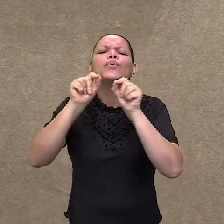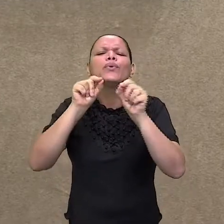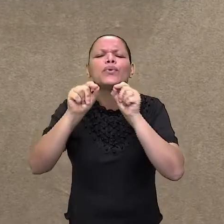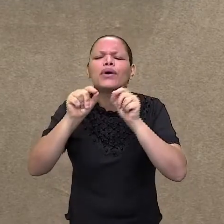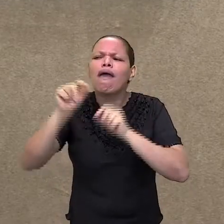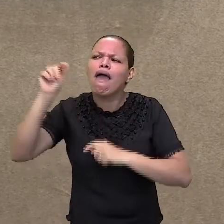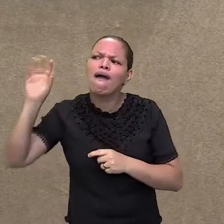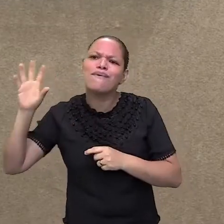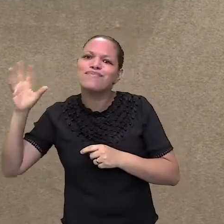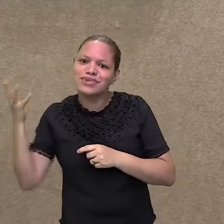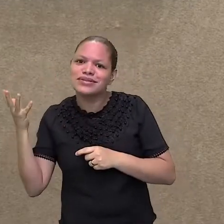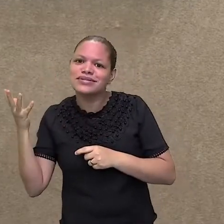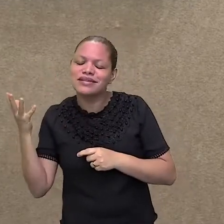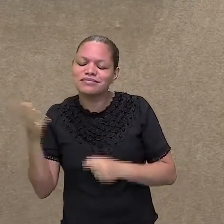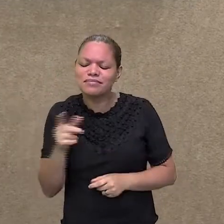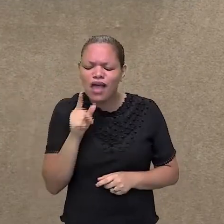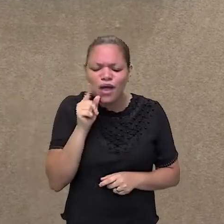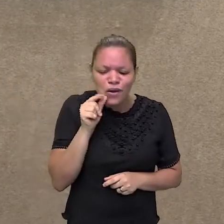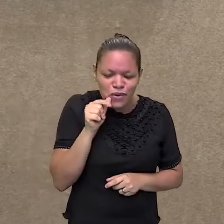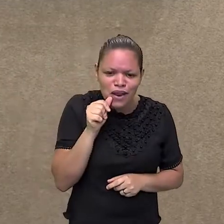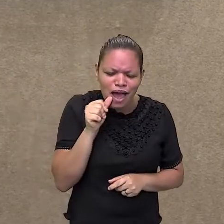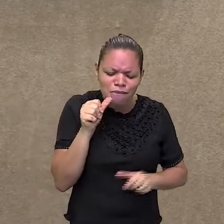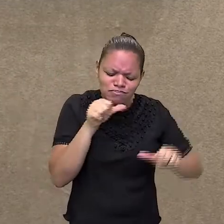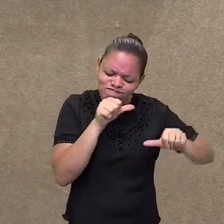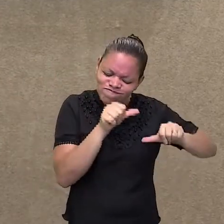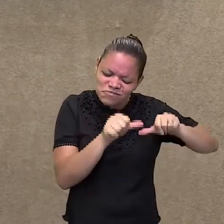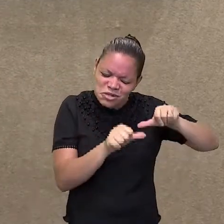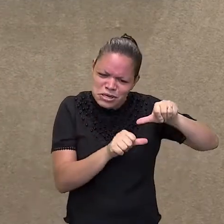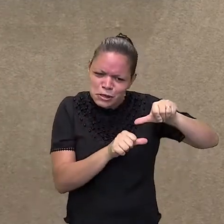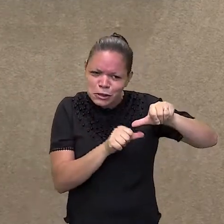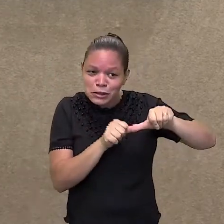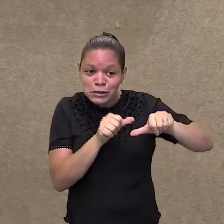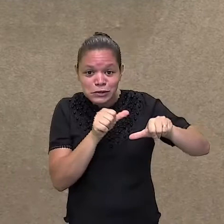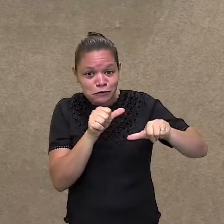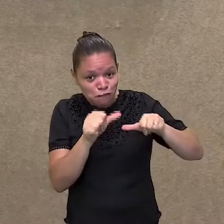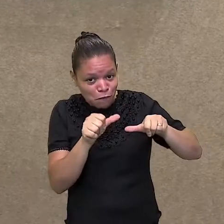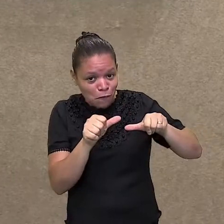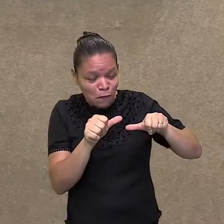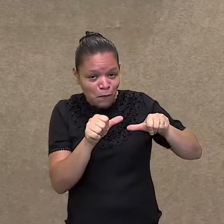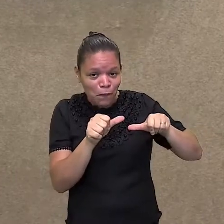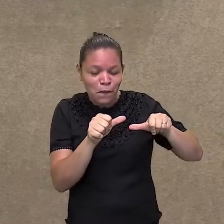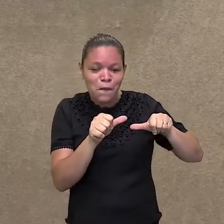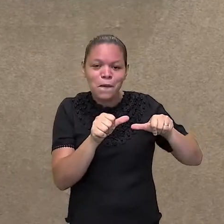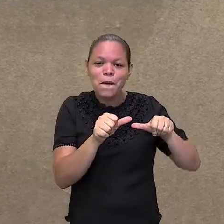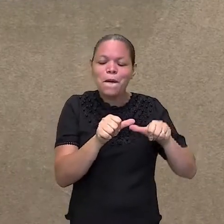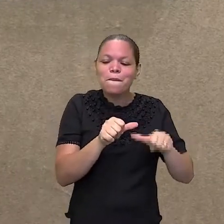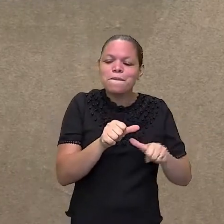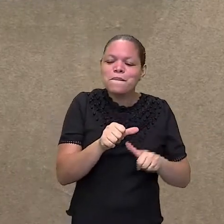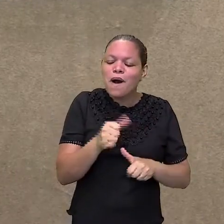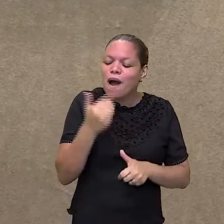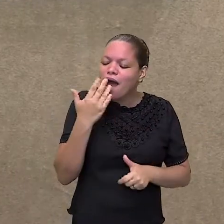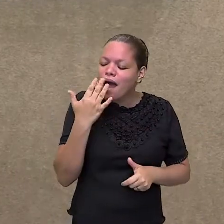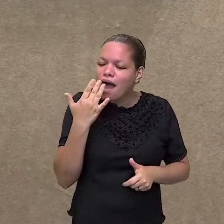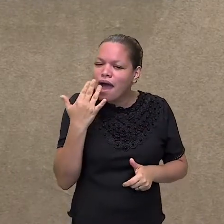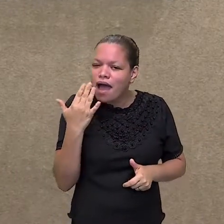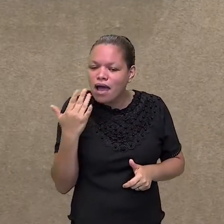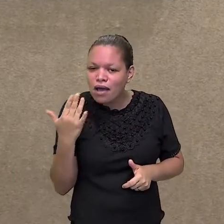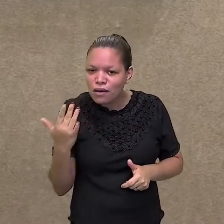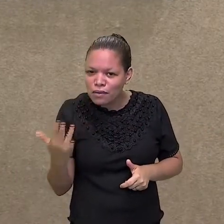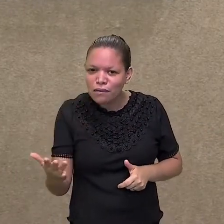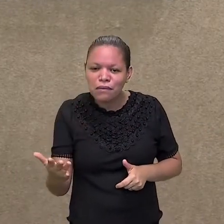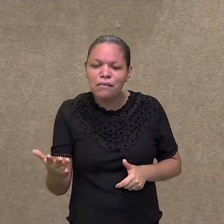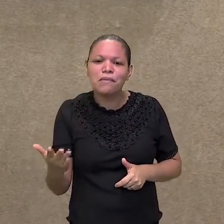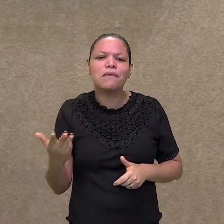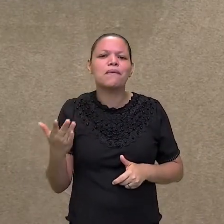mudou de personagem, mudou de cor, mas a essência